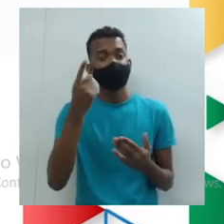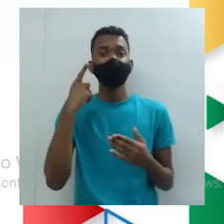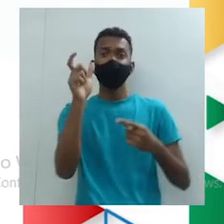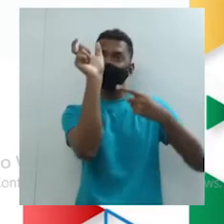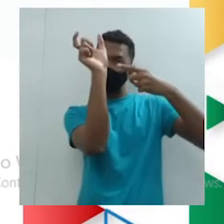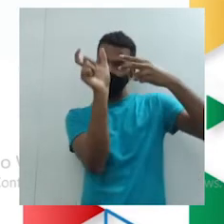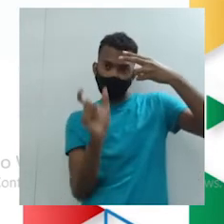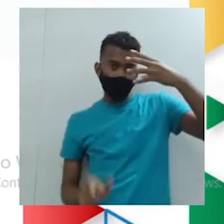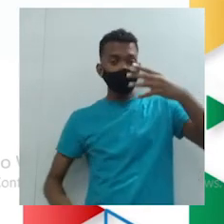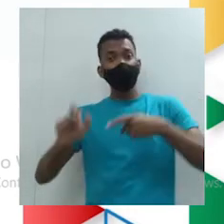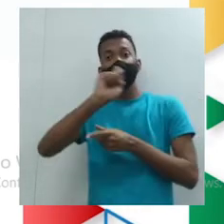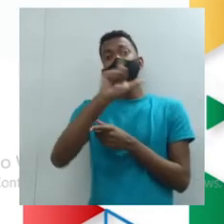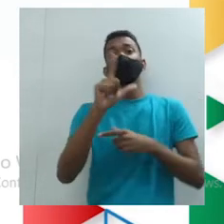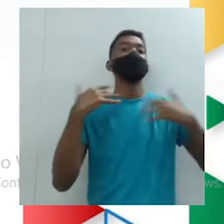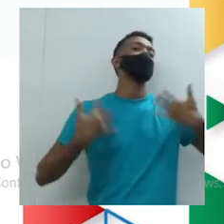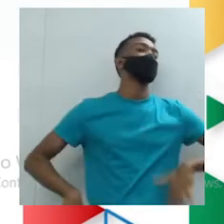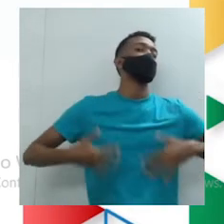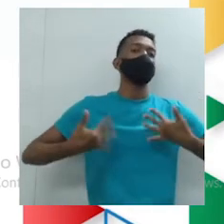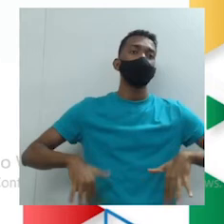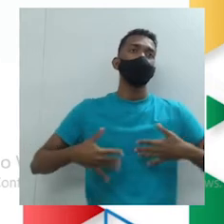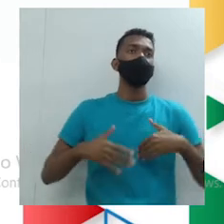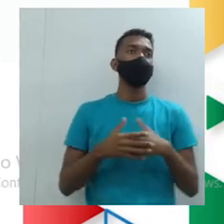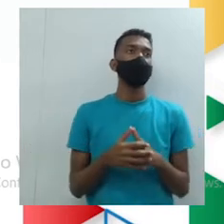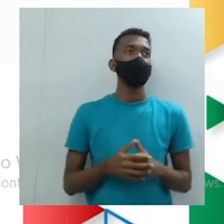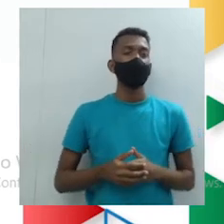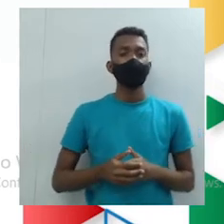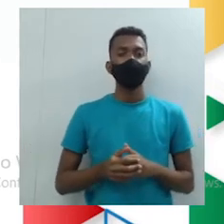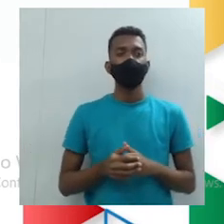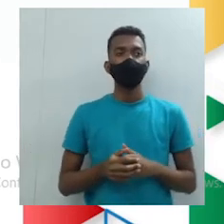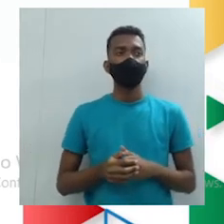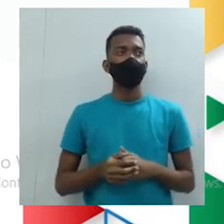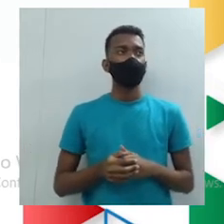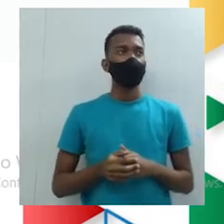menções ao azul, pessoal. Então, professor,